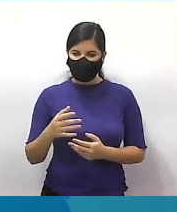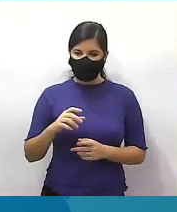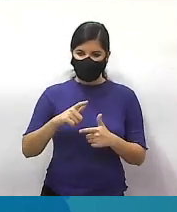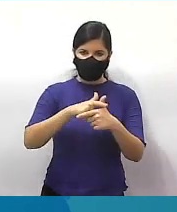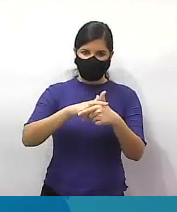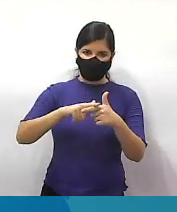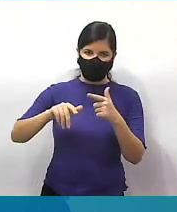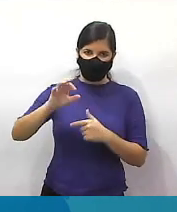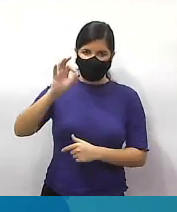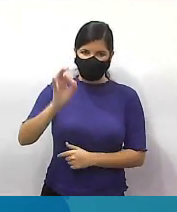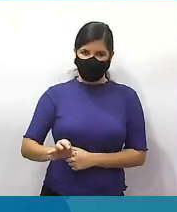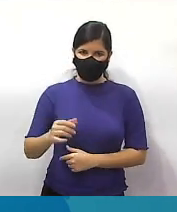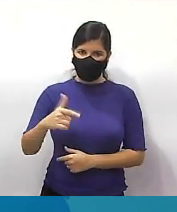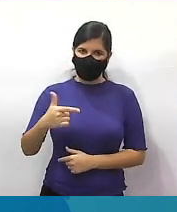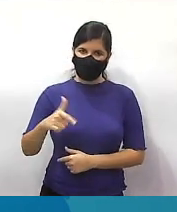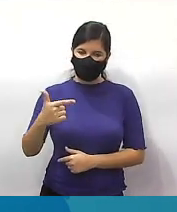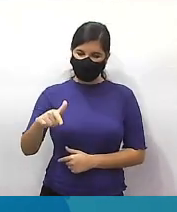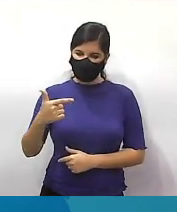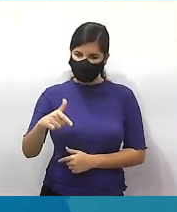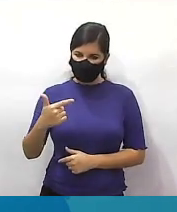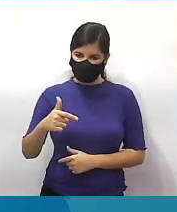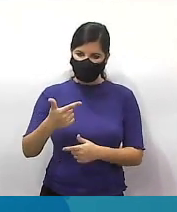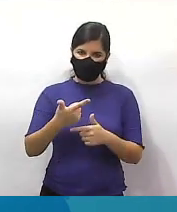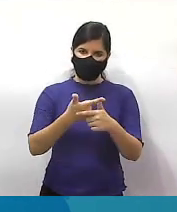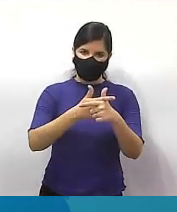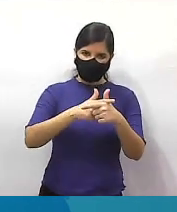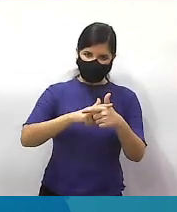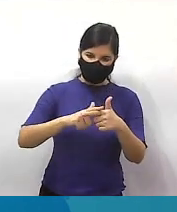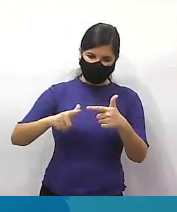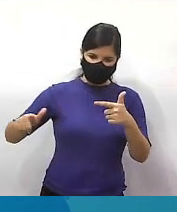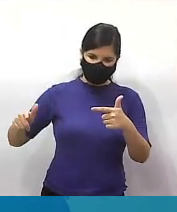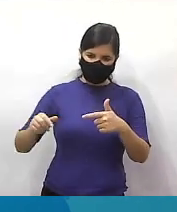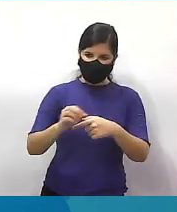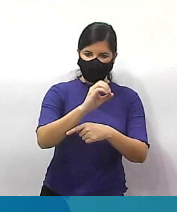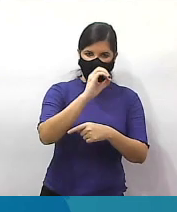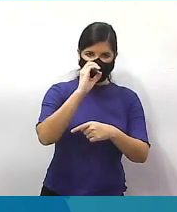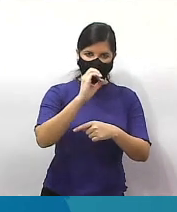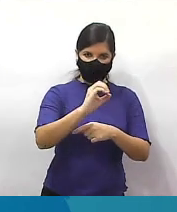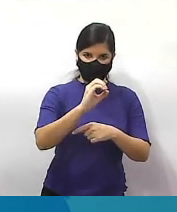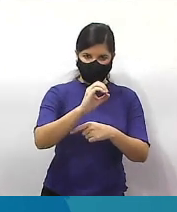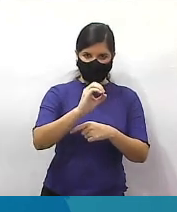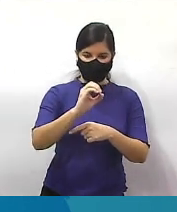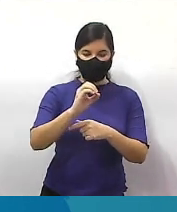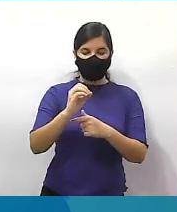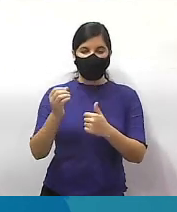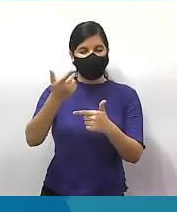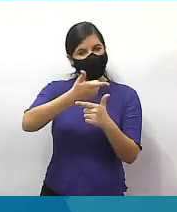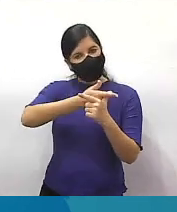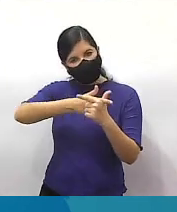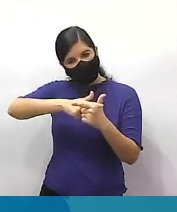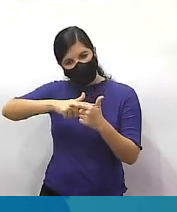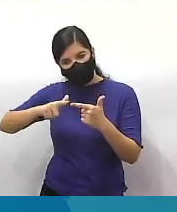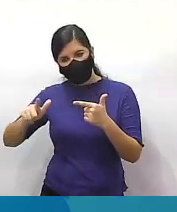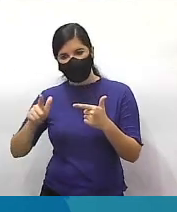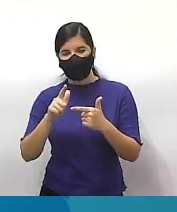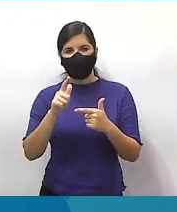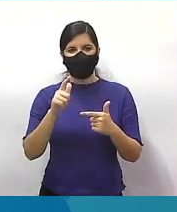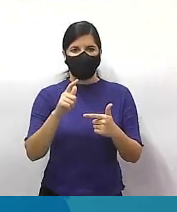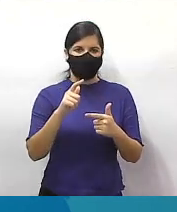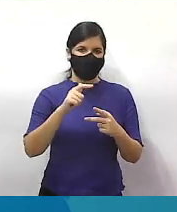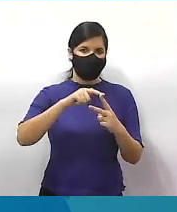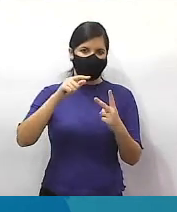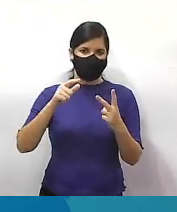divisão não exata, ela é subdividida. O 0, em particular, ele é subdividido em